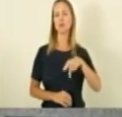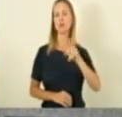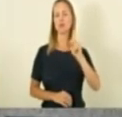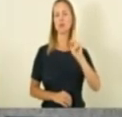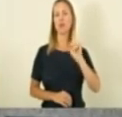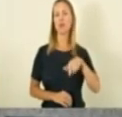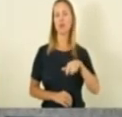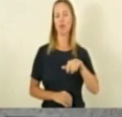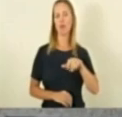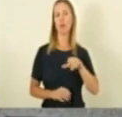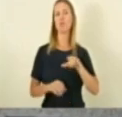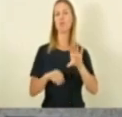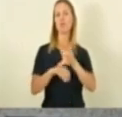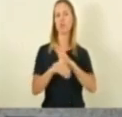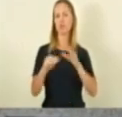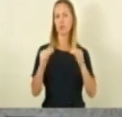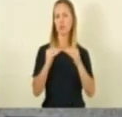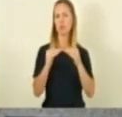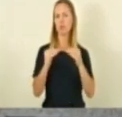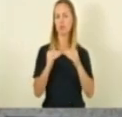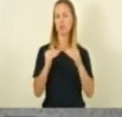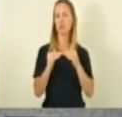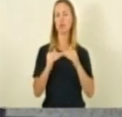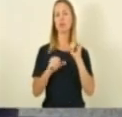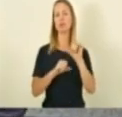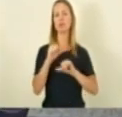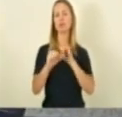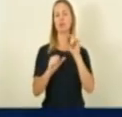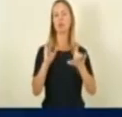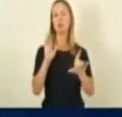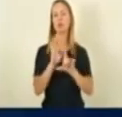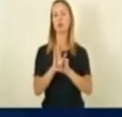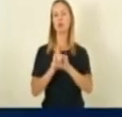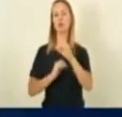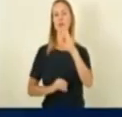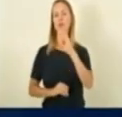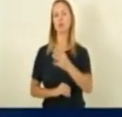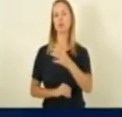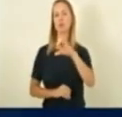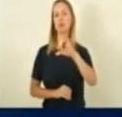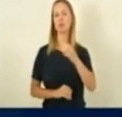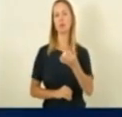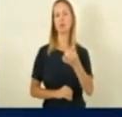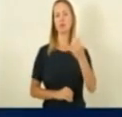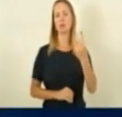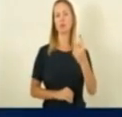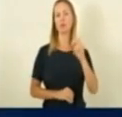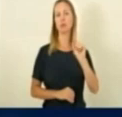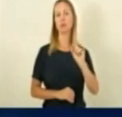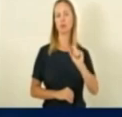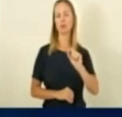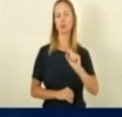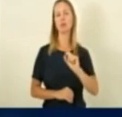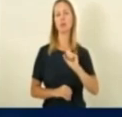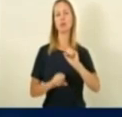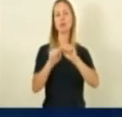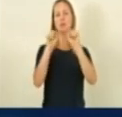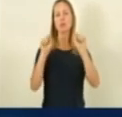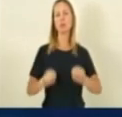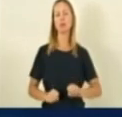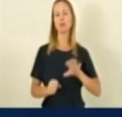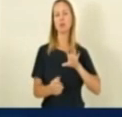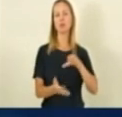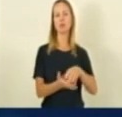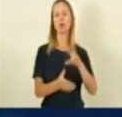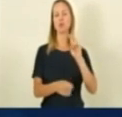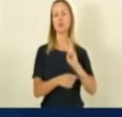constitucionalidade, é uma alteração da lei 9.462, que institui o Sistema Estadual de Unidades